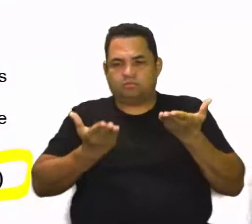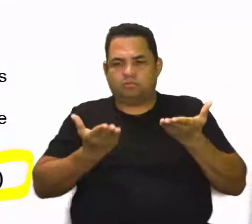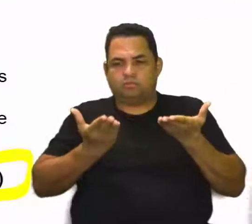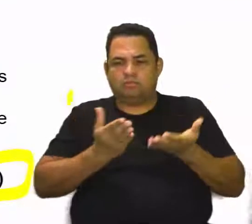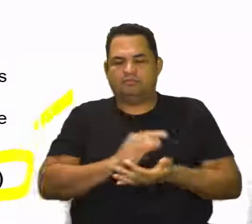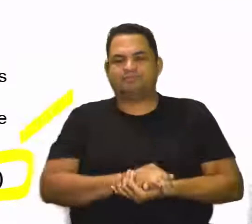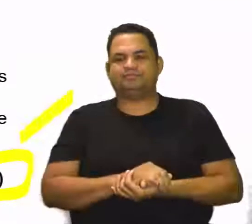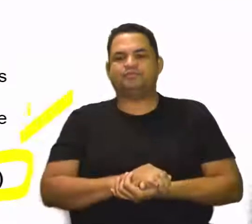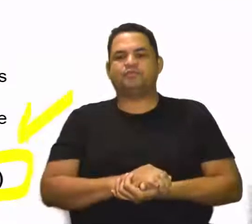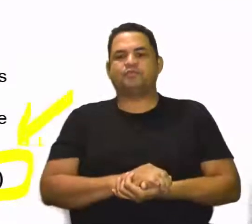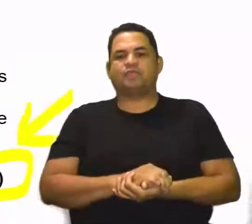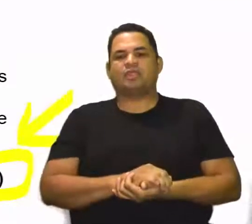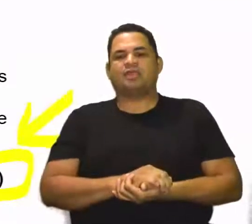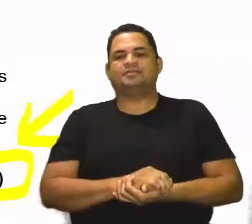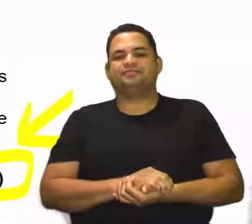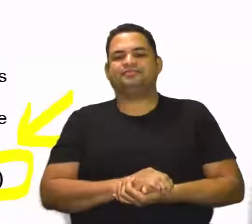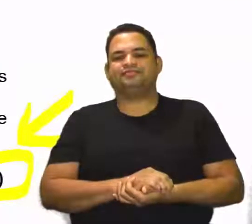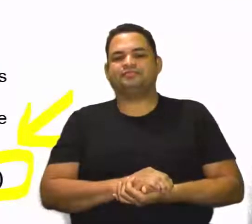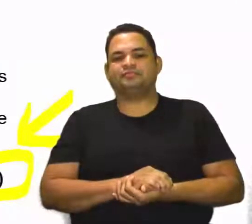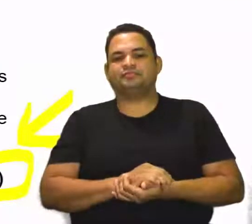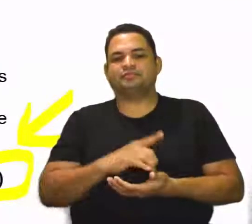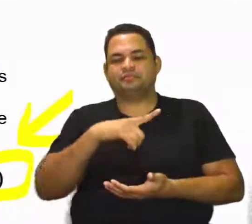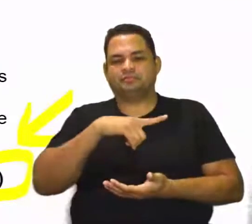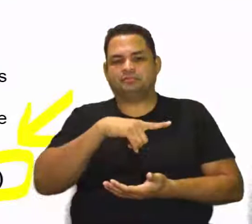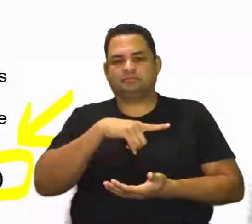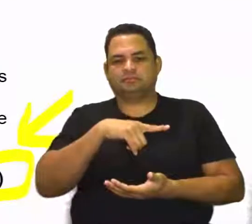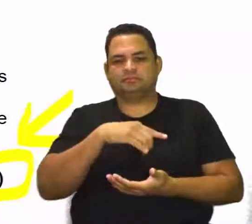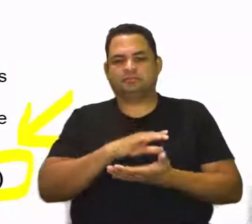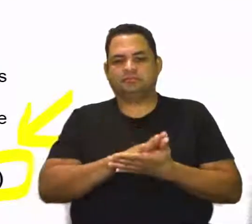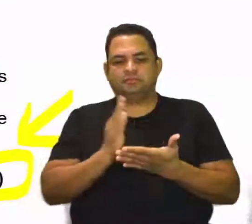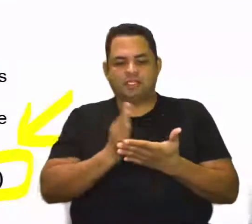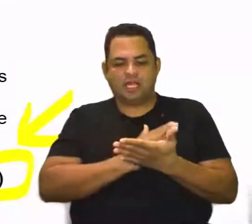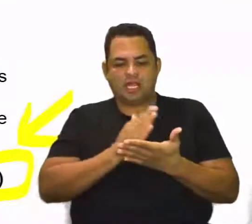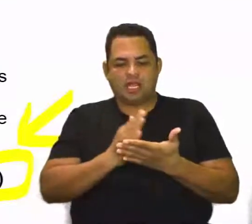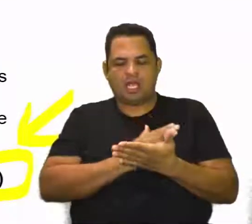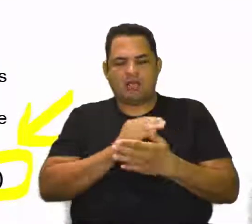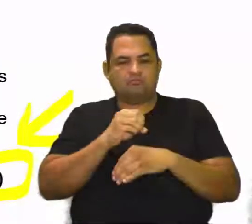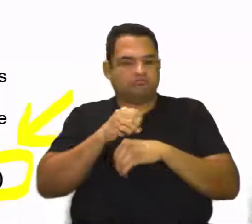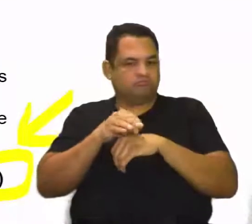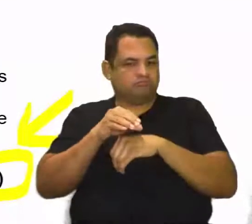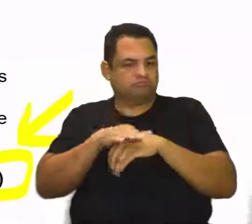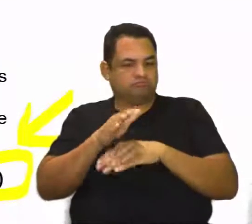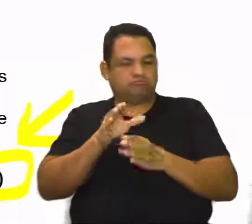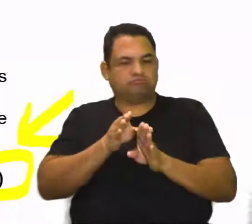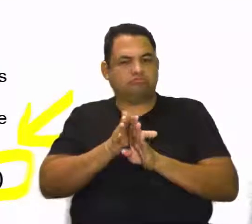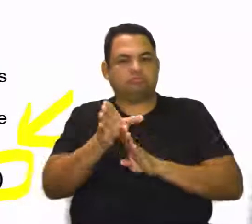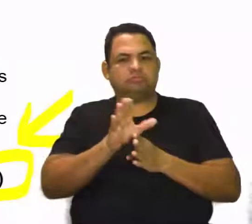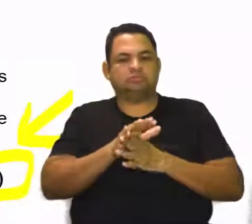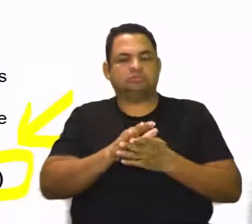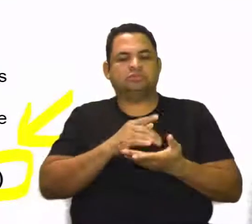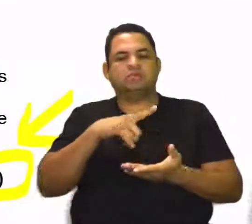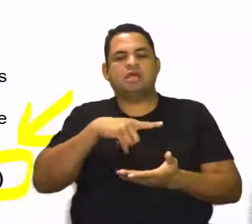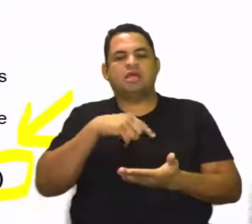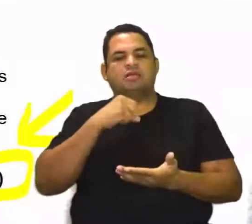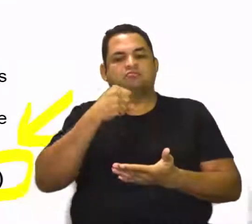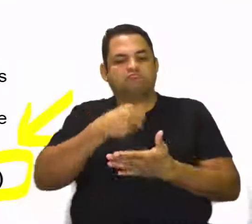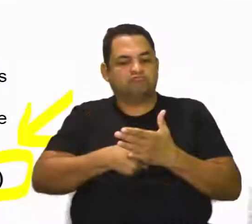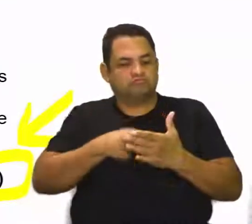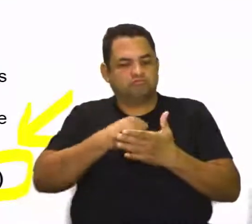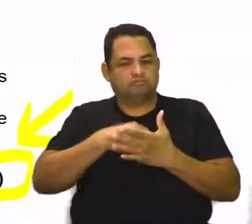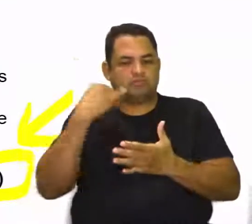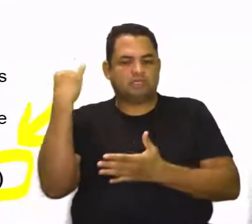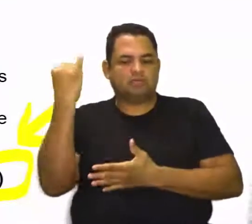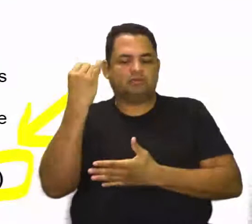a gente tem um guia de atividade física, agora recente de 2021, que defende essa importância das aulas de educação